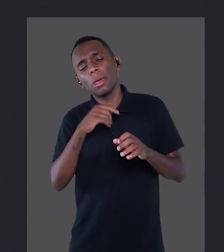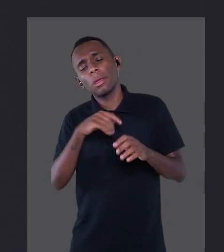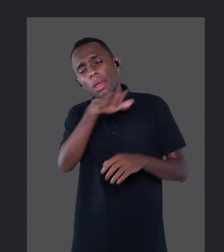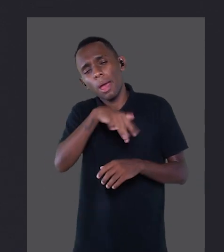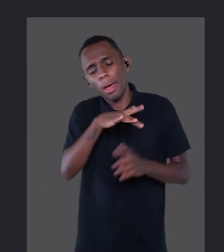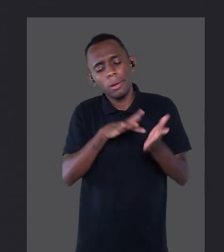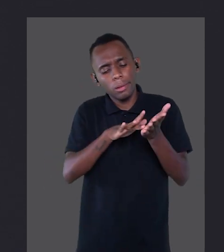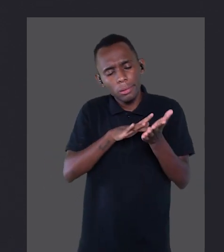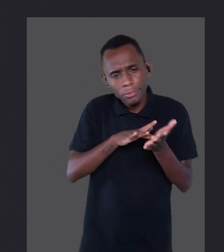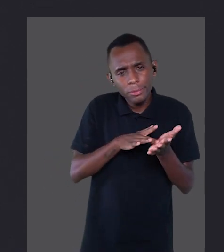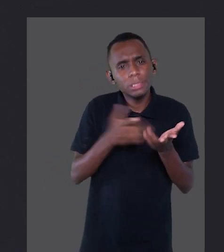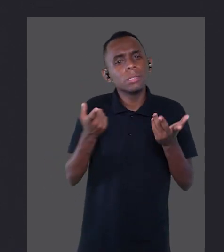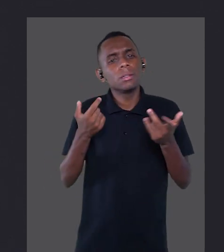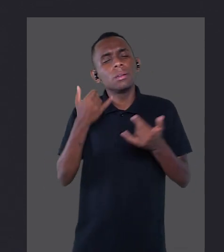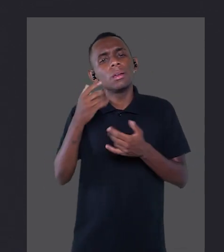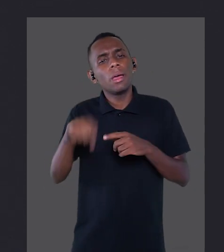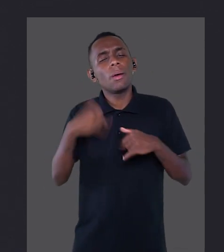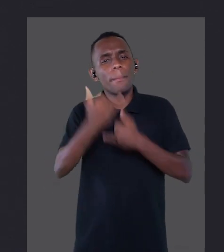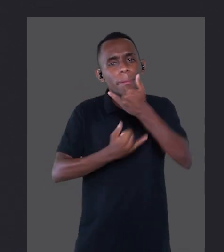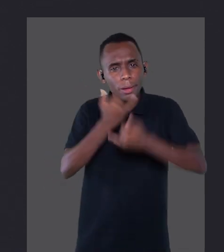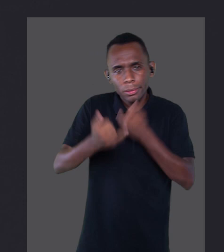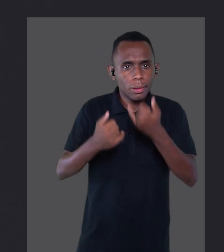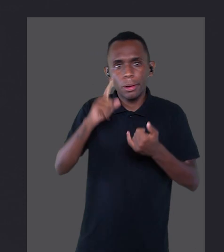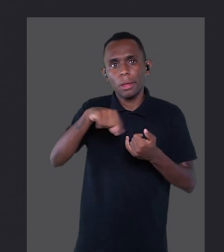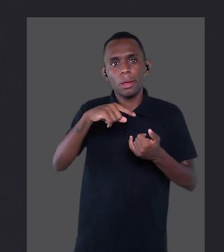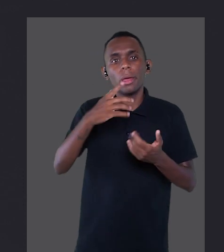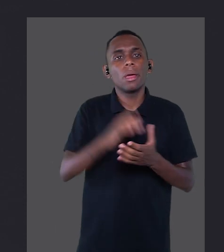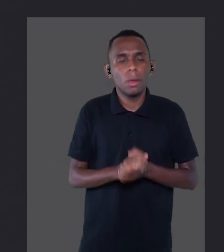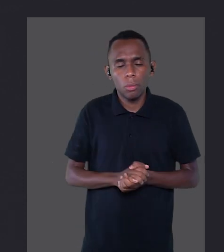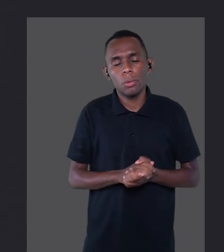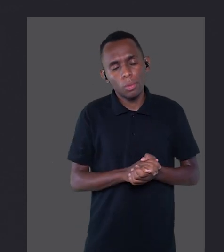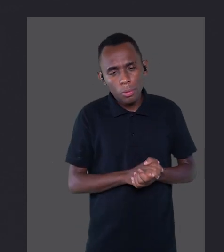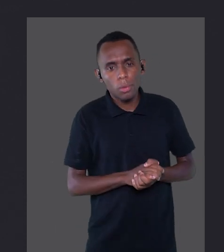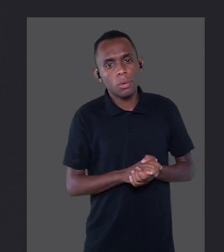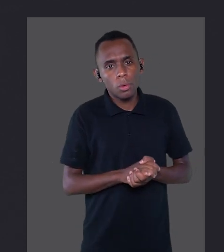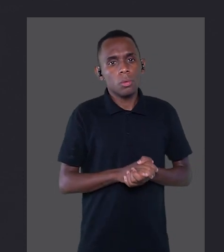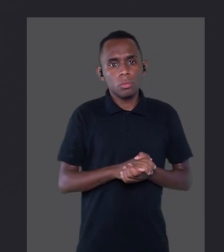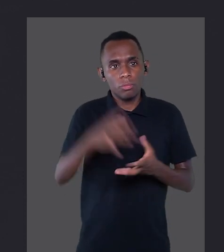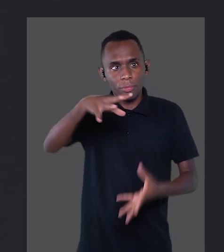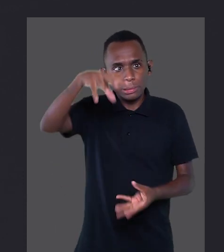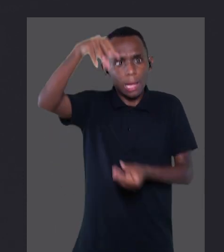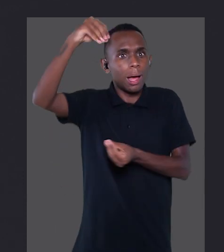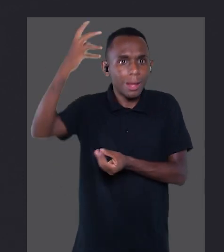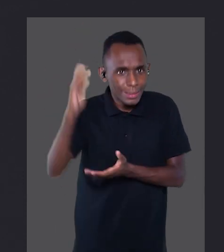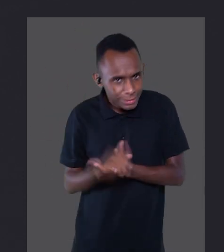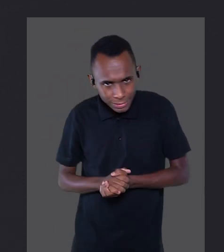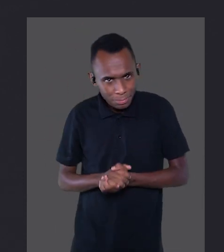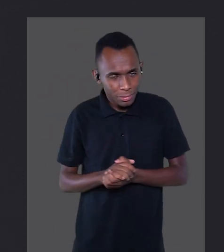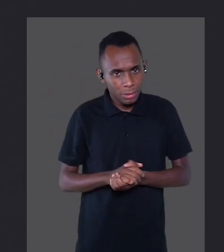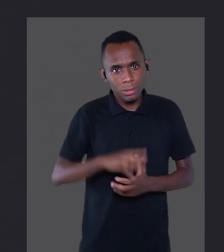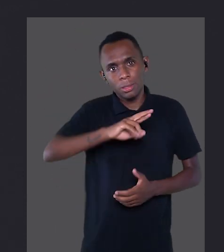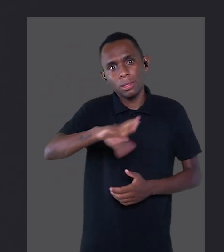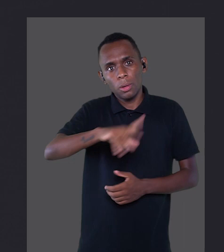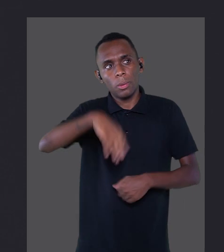É o fantasma do Machado, é um fantasminha que vem, não é o próprio. Não tem aquela história de que,